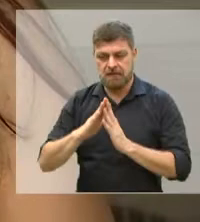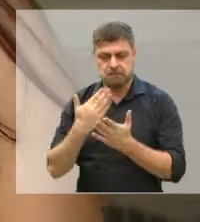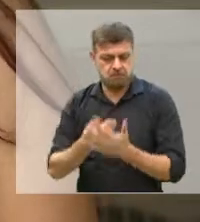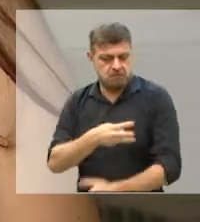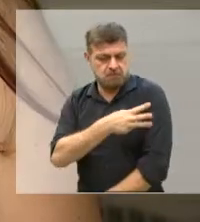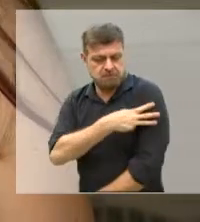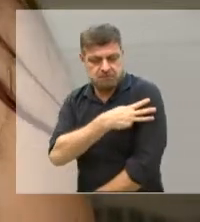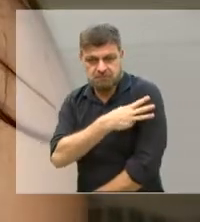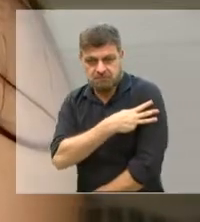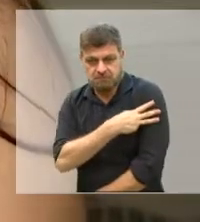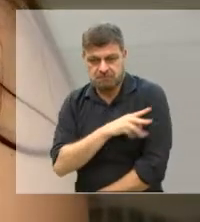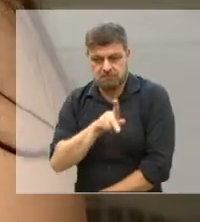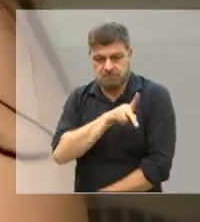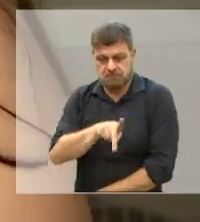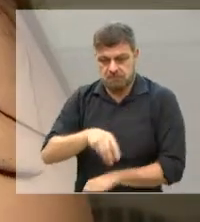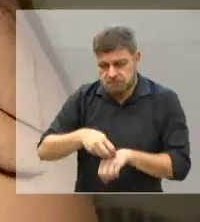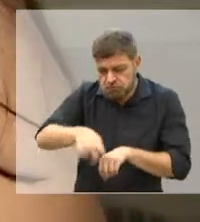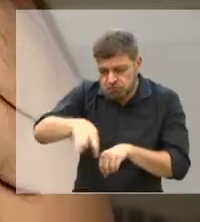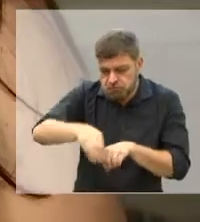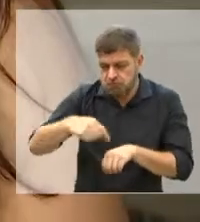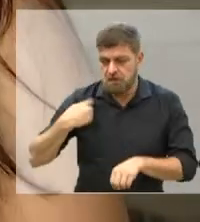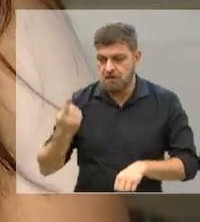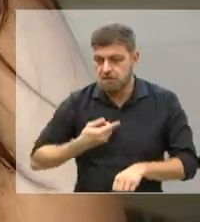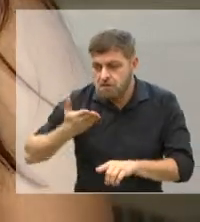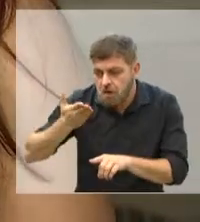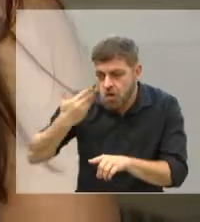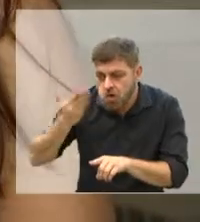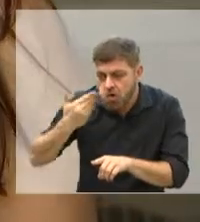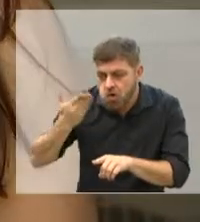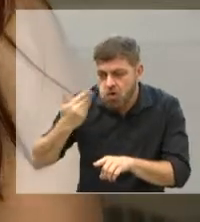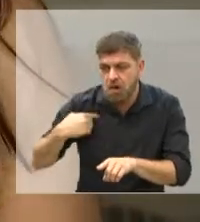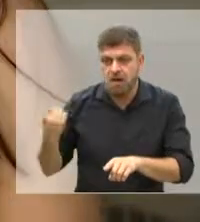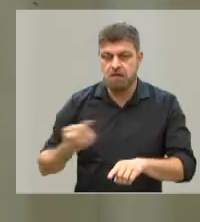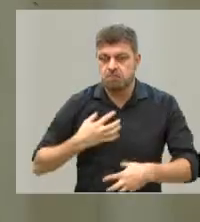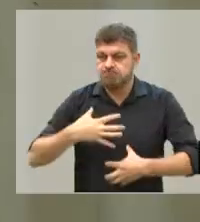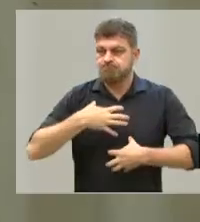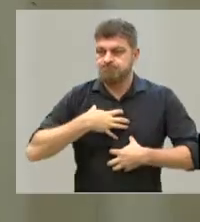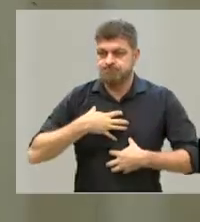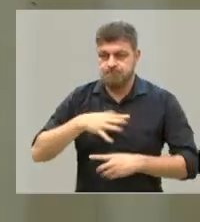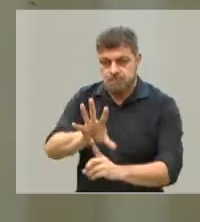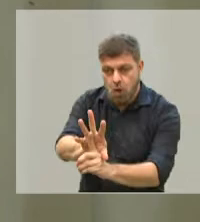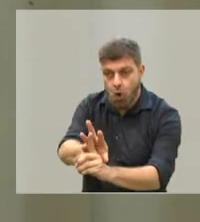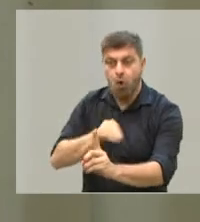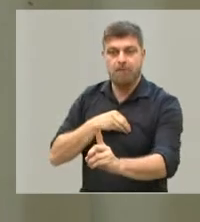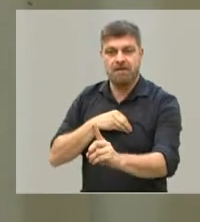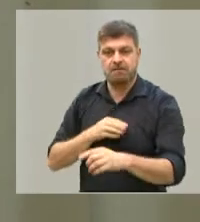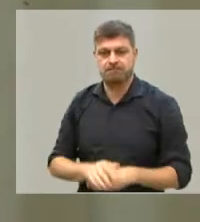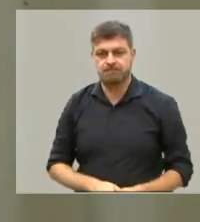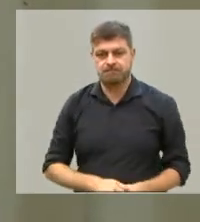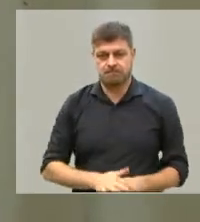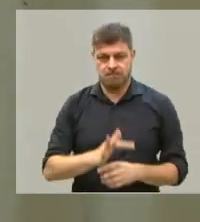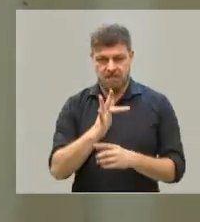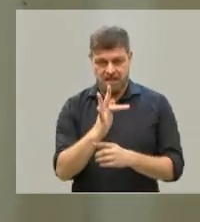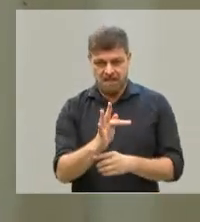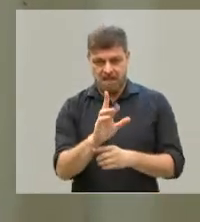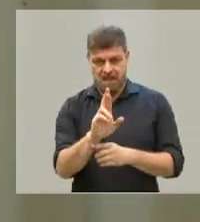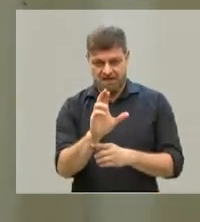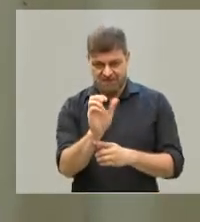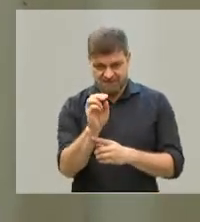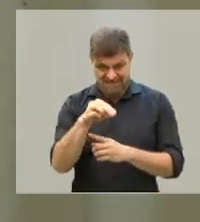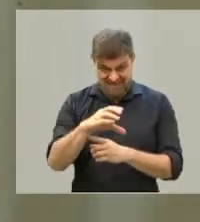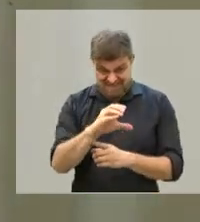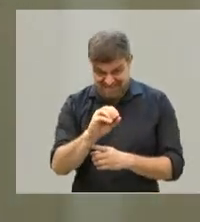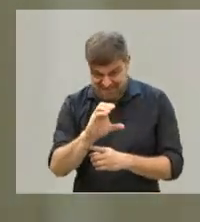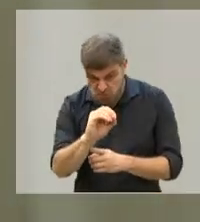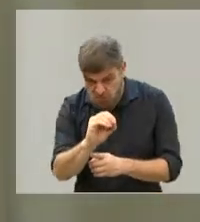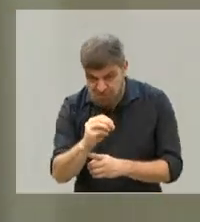ele agrega bastante conhecimento para a gente. Isso faz com que inspire a gente. Francisco é professor há mais de 35